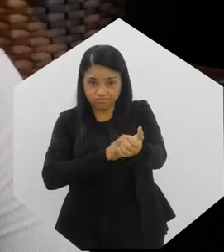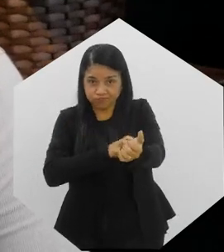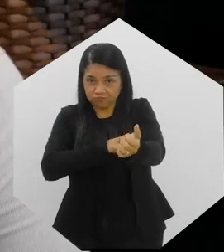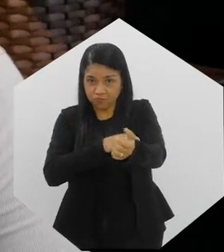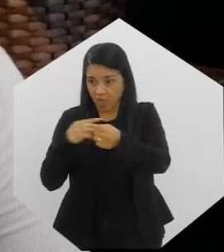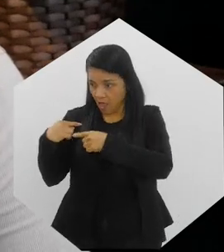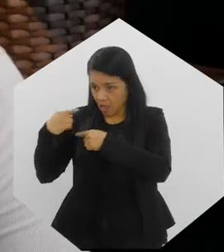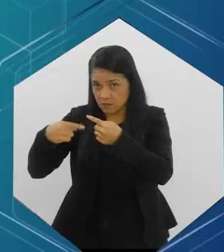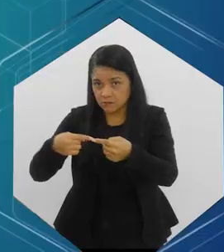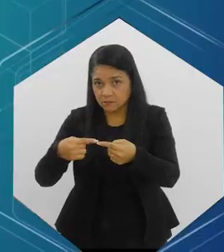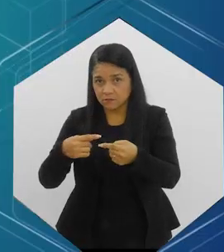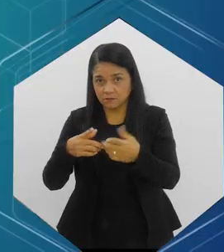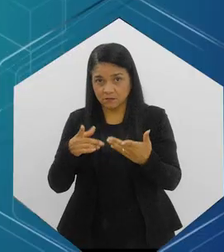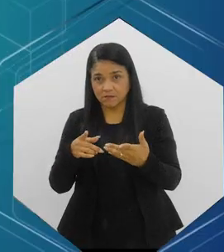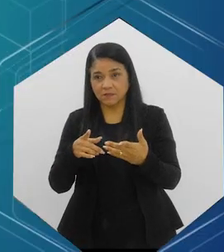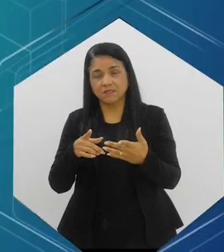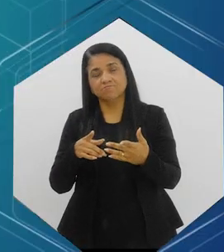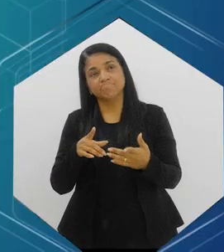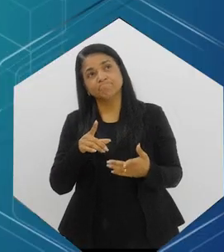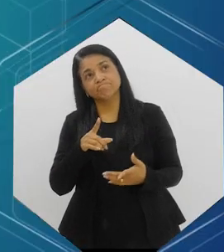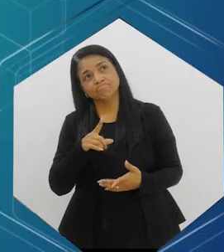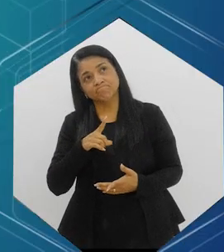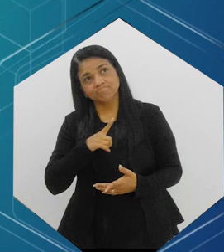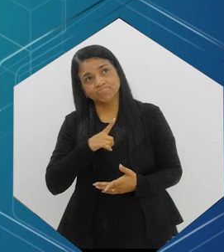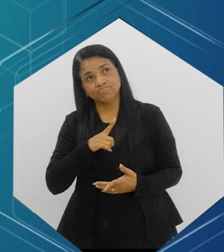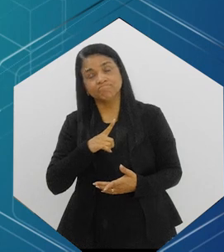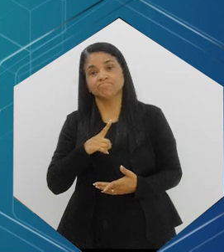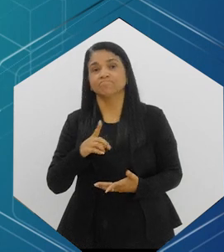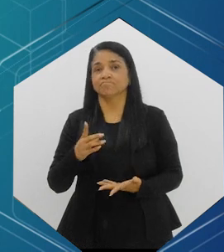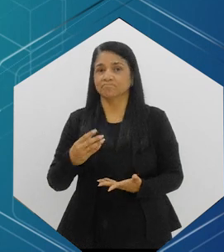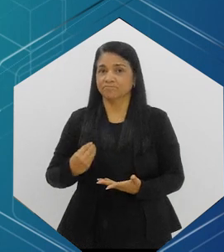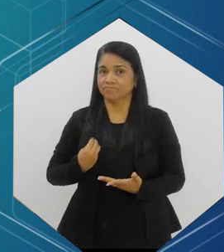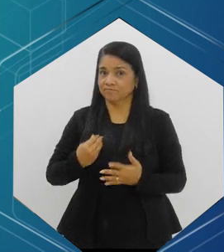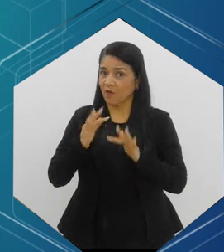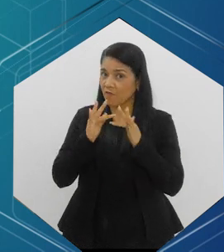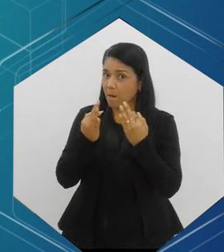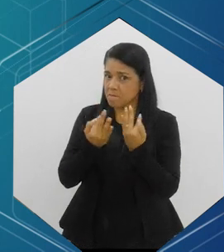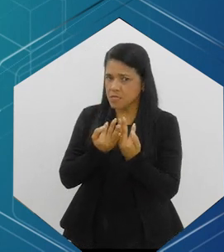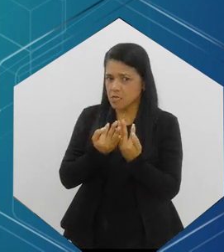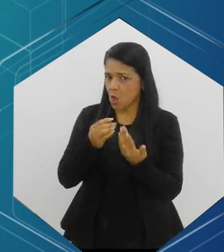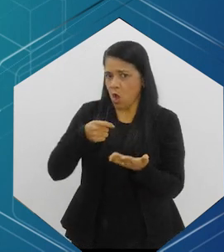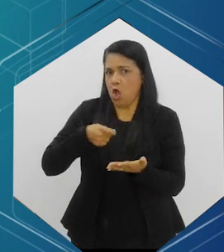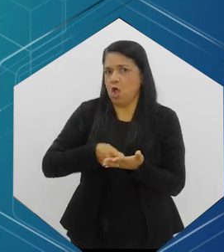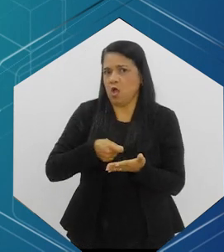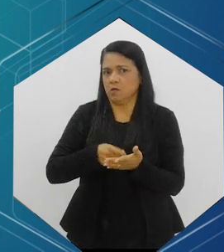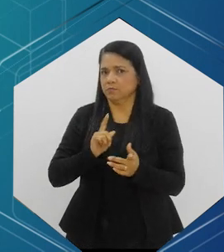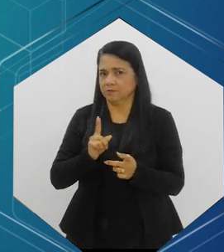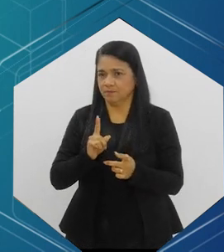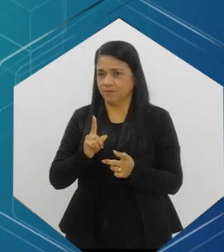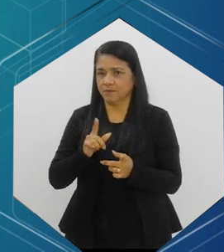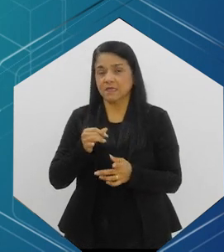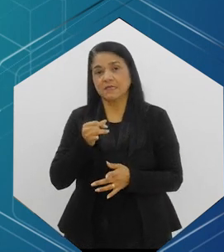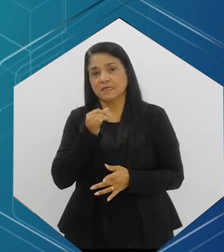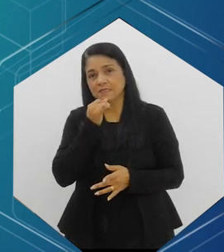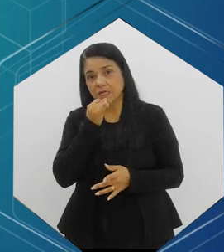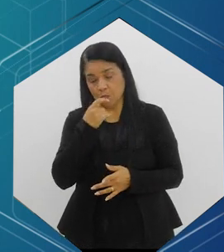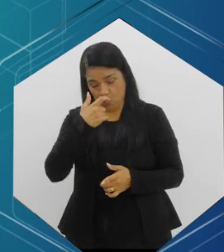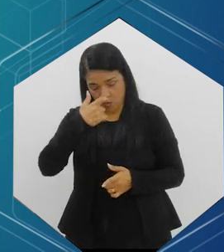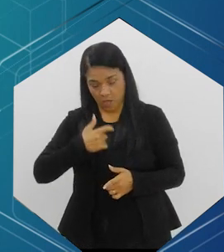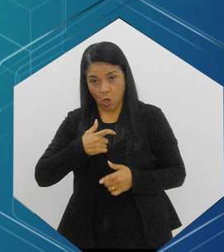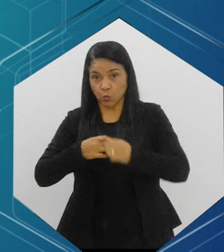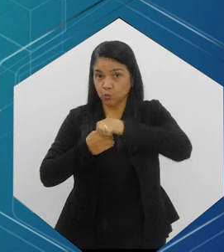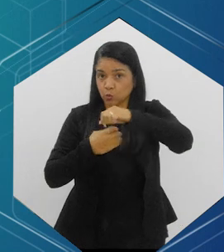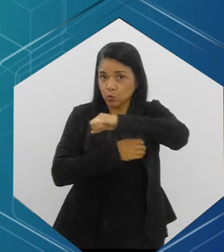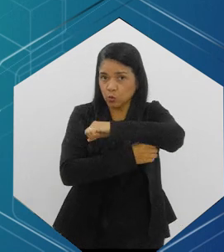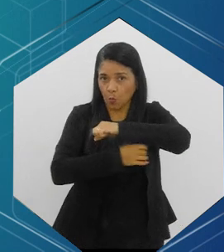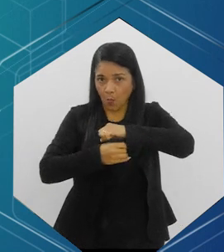hereditária? Existe uma, vamos dizer assim, um viés familiar, mas não é obrigatório. Eu